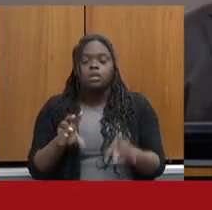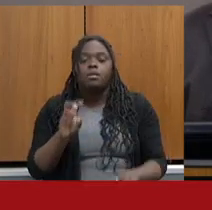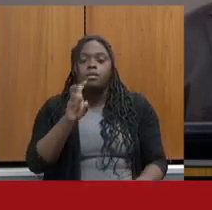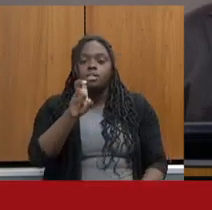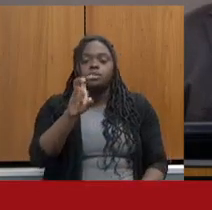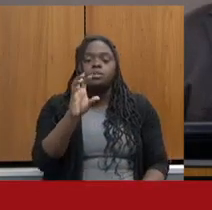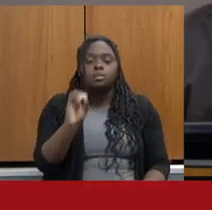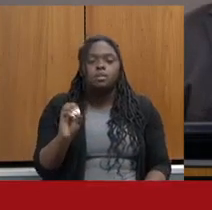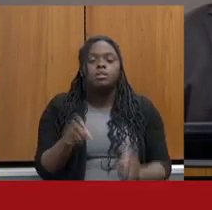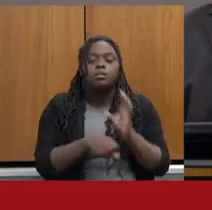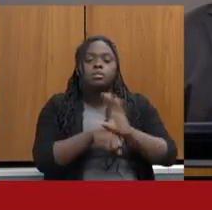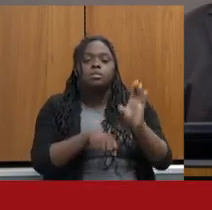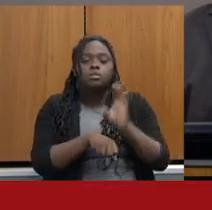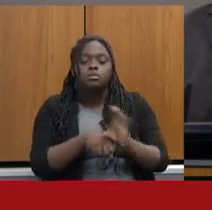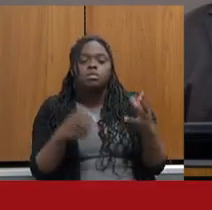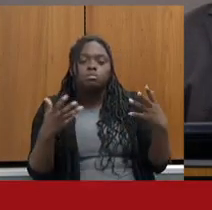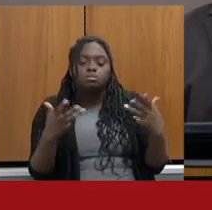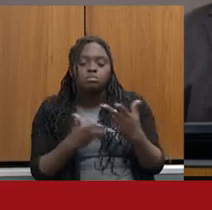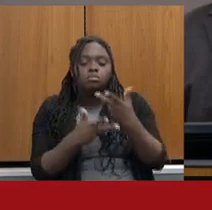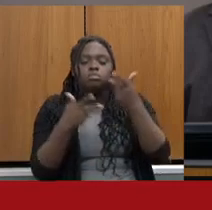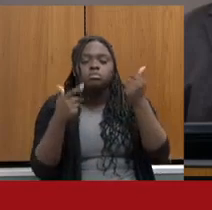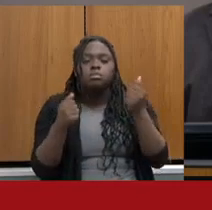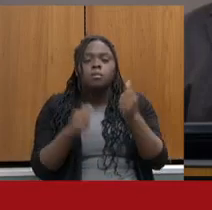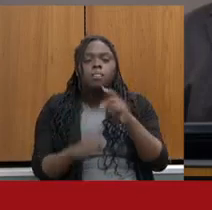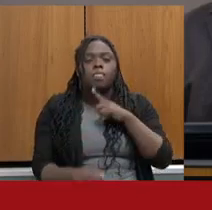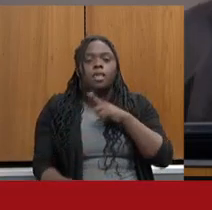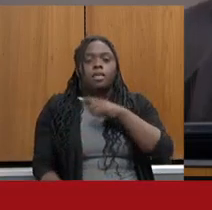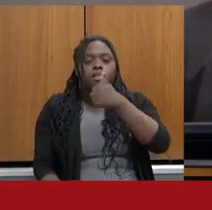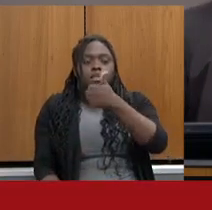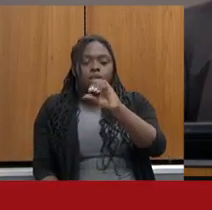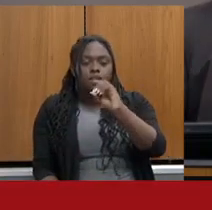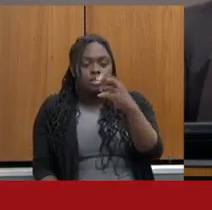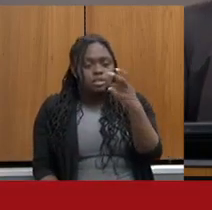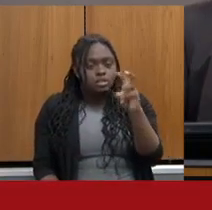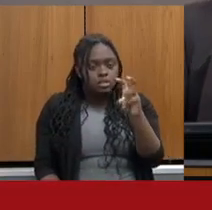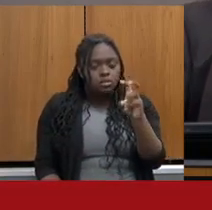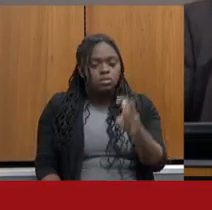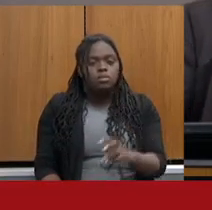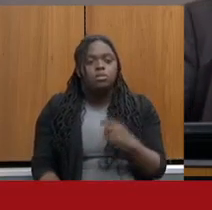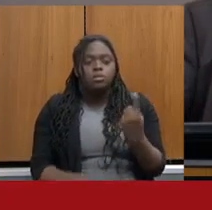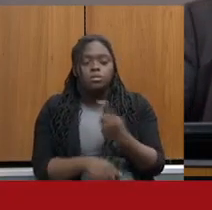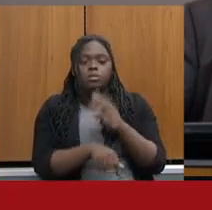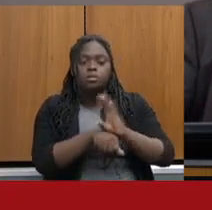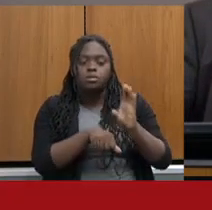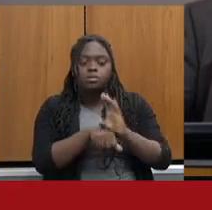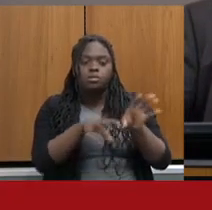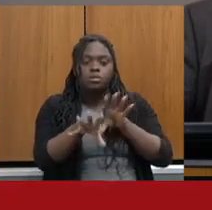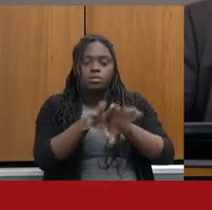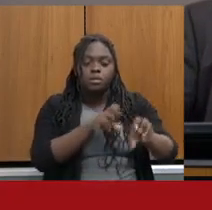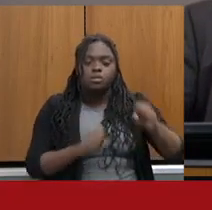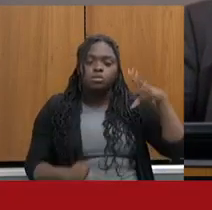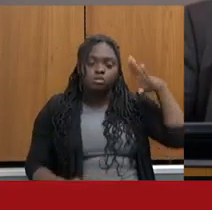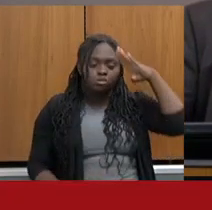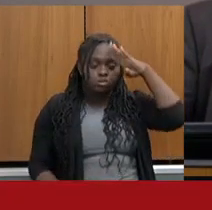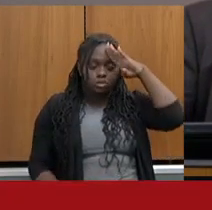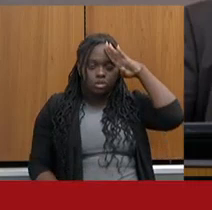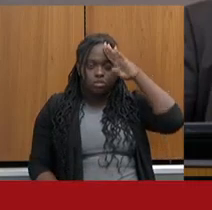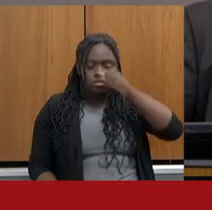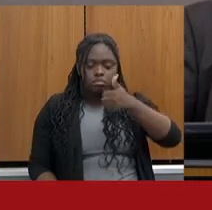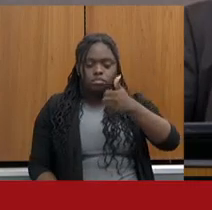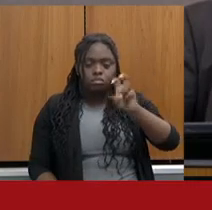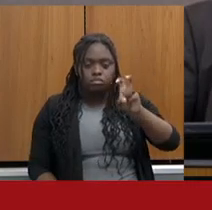nosso curso de aperfeiçoamento de sargento são 105 nosso curso de formação de soldados 150